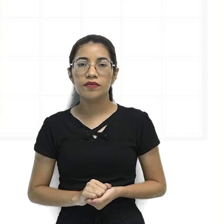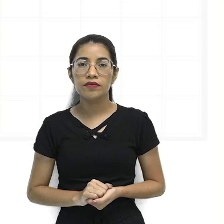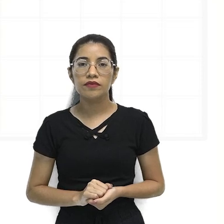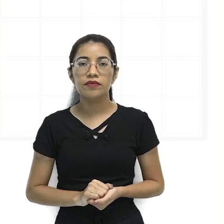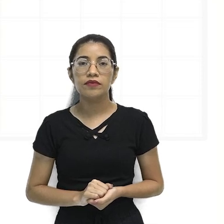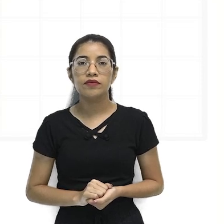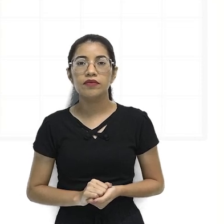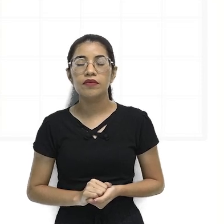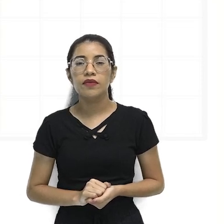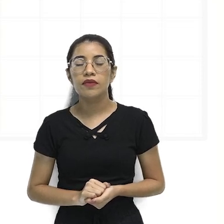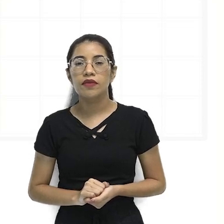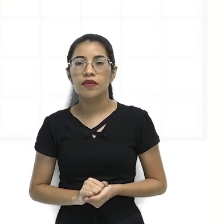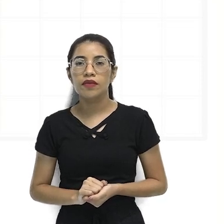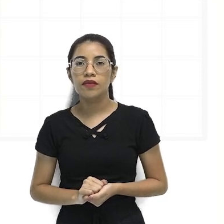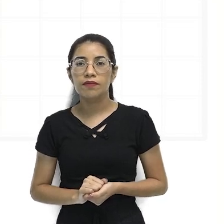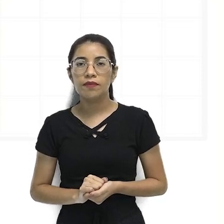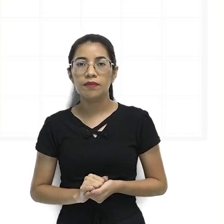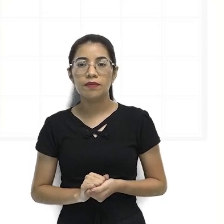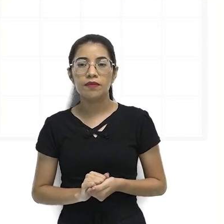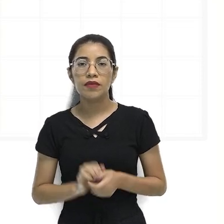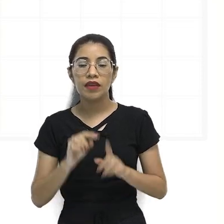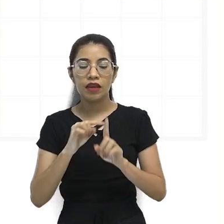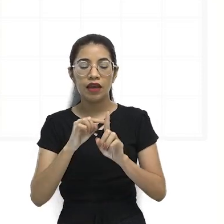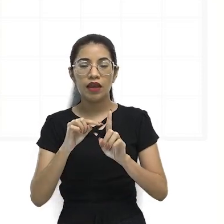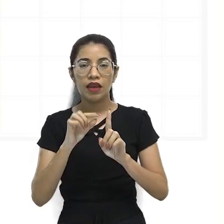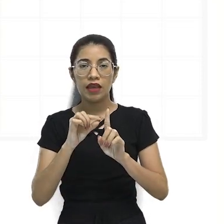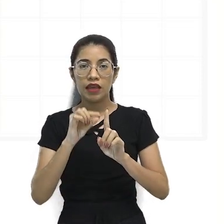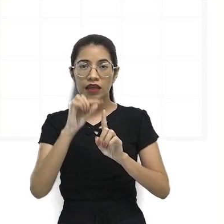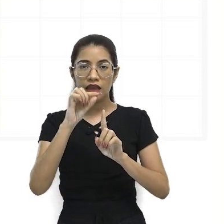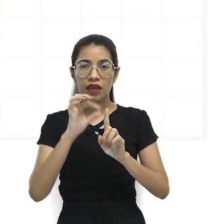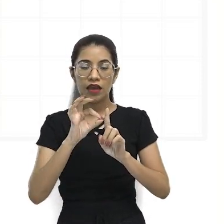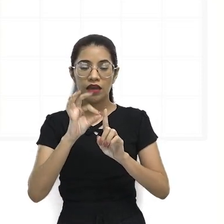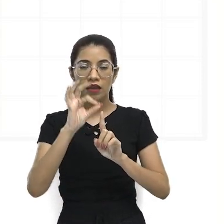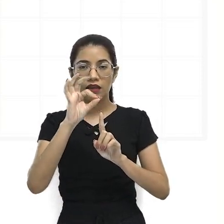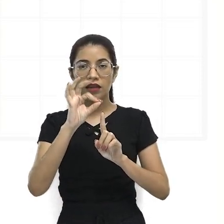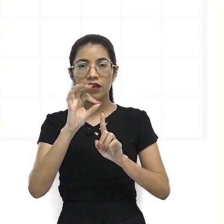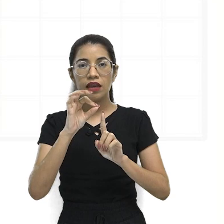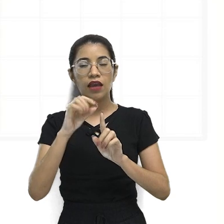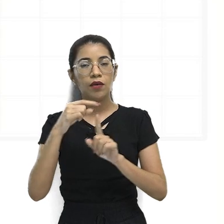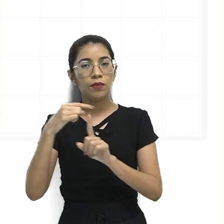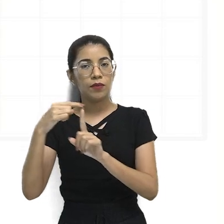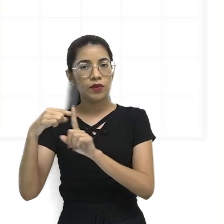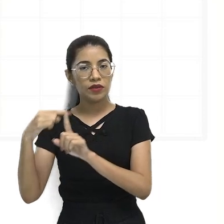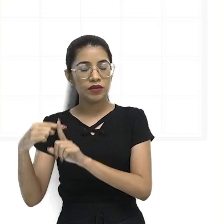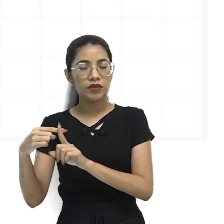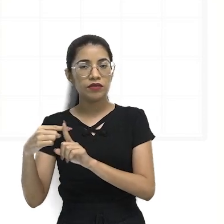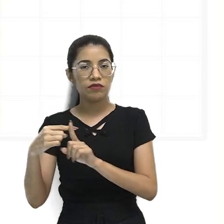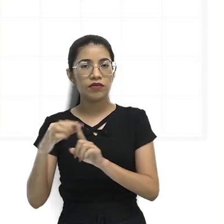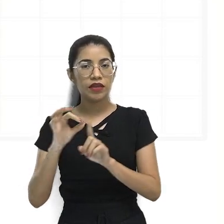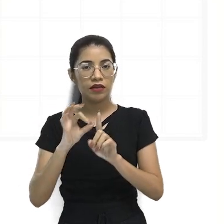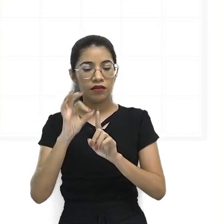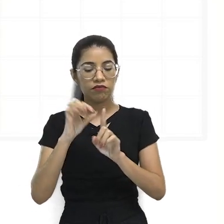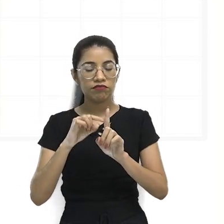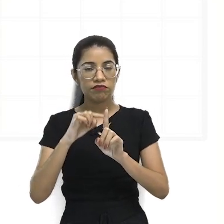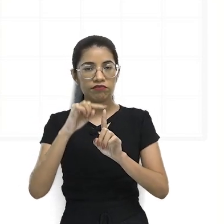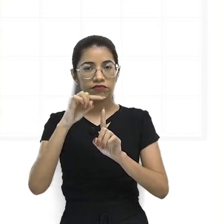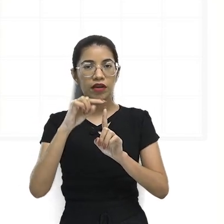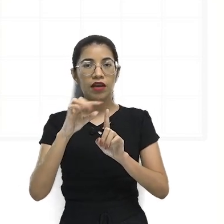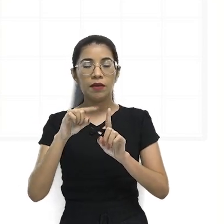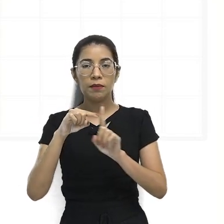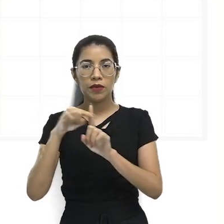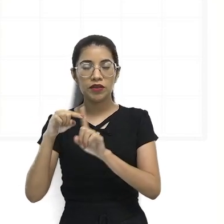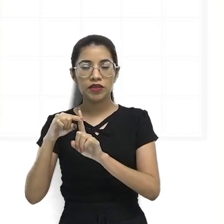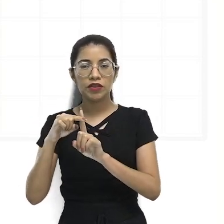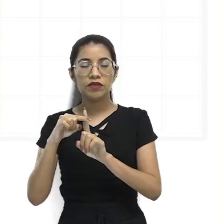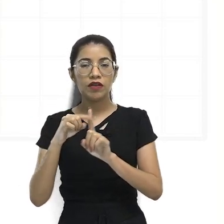0 grau. Na parte de cima eu tenho as temperaturas positivas, tá? Então 0, aí